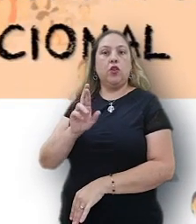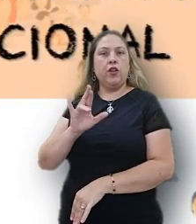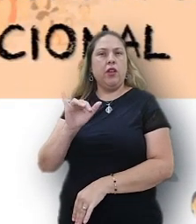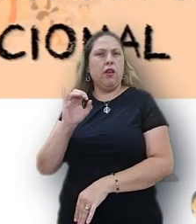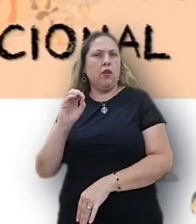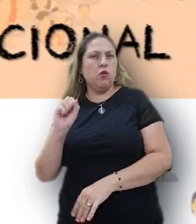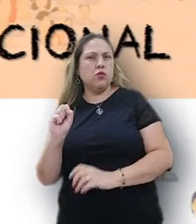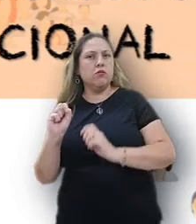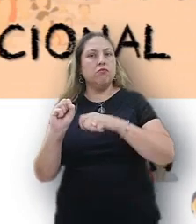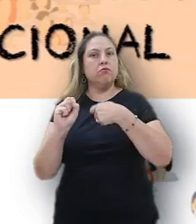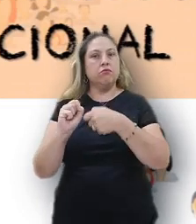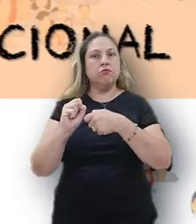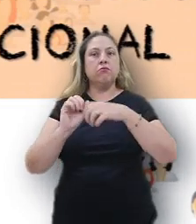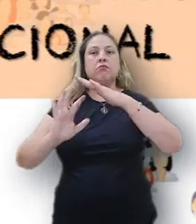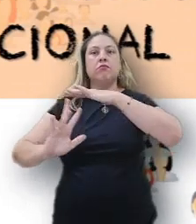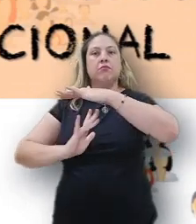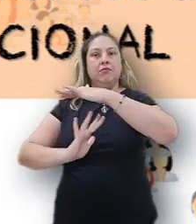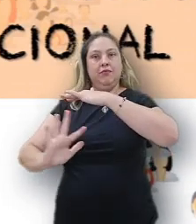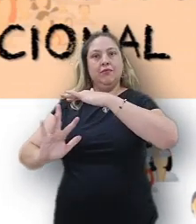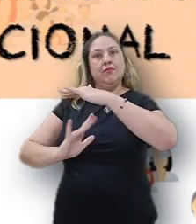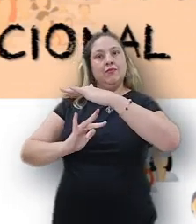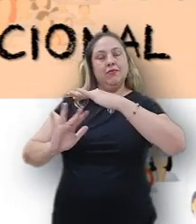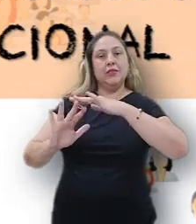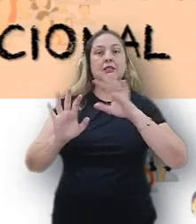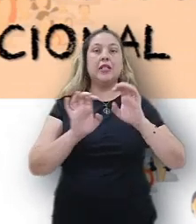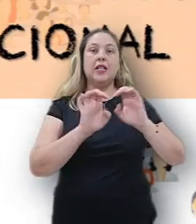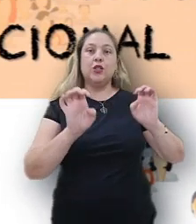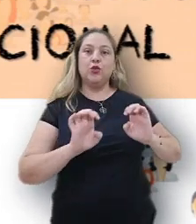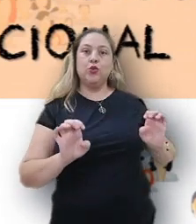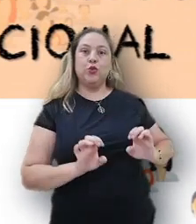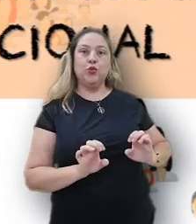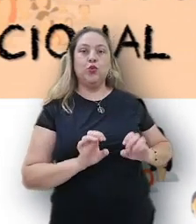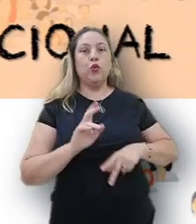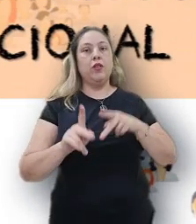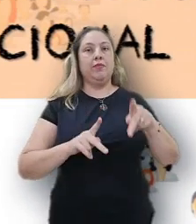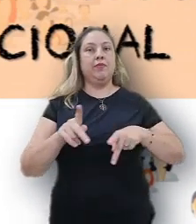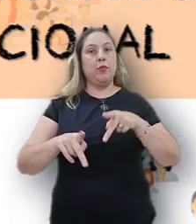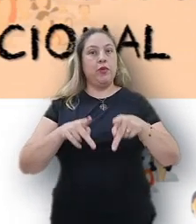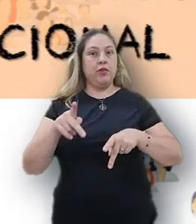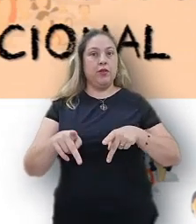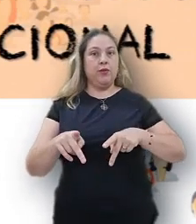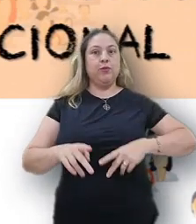Movimentos migratórios e estrutura populacional.